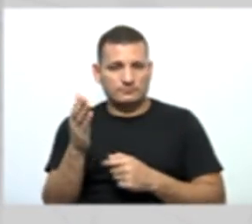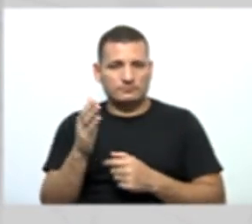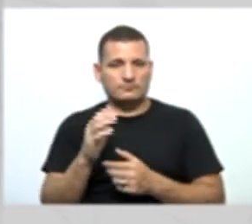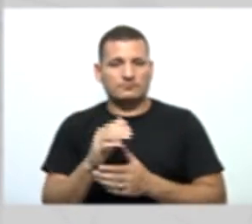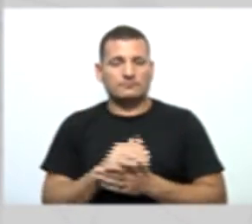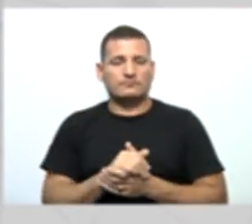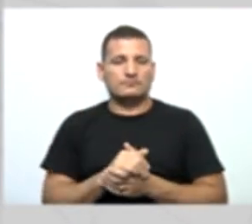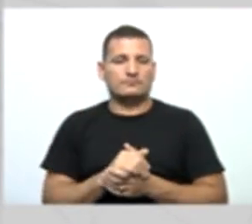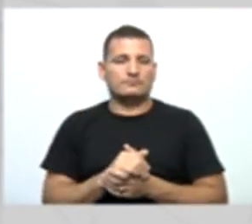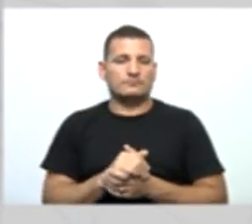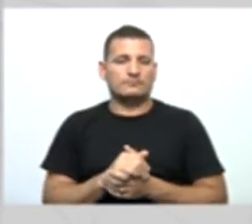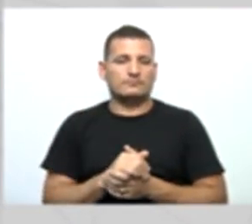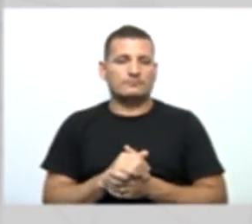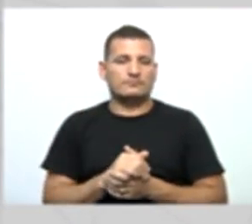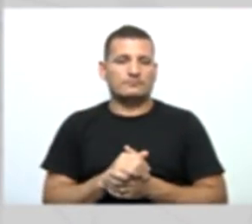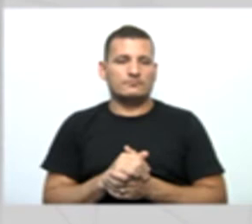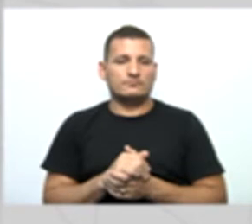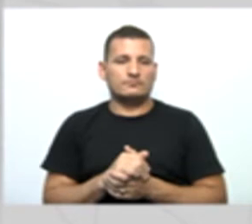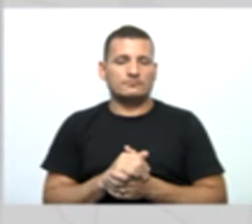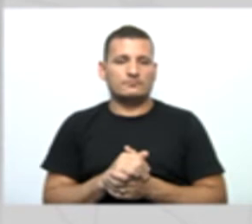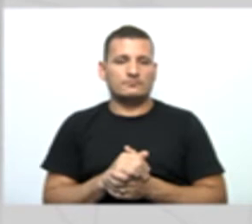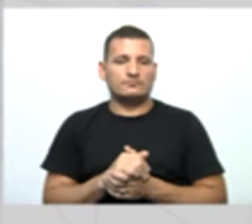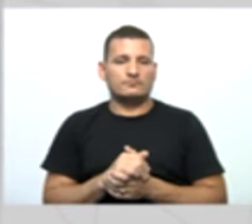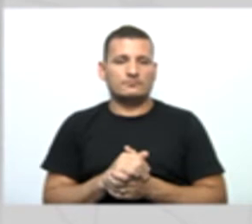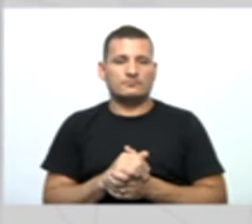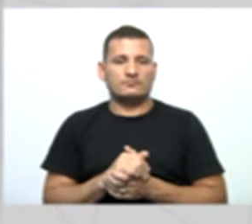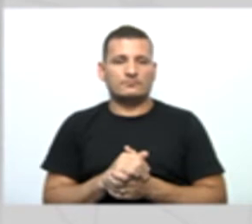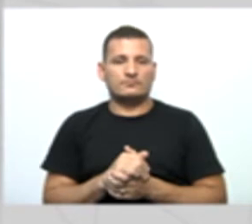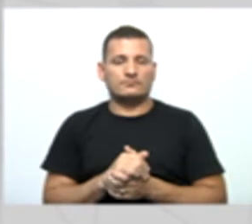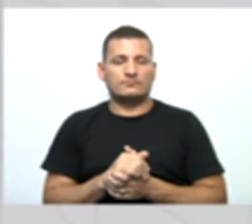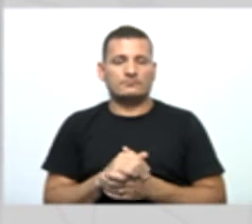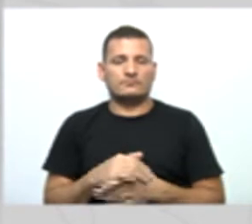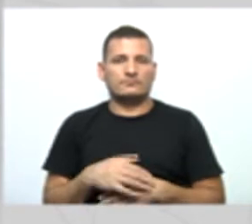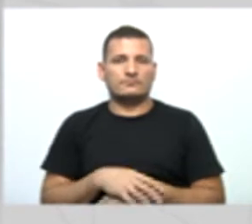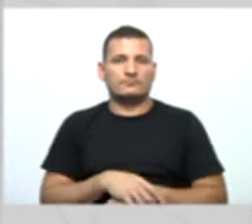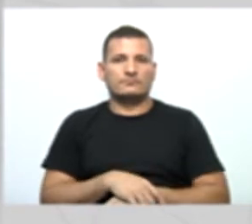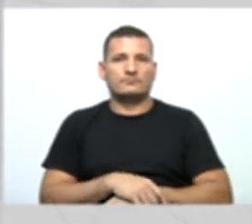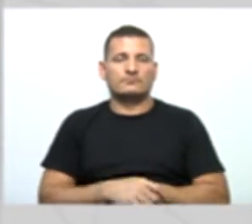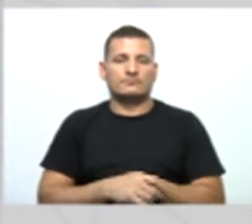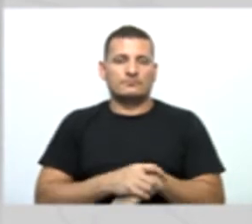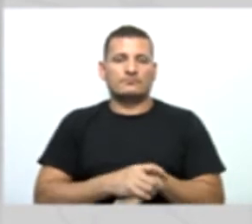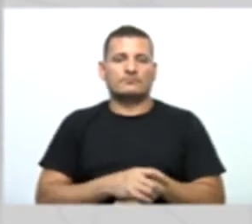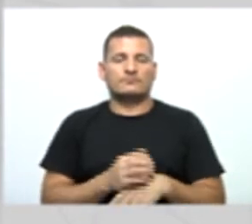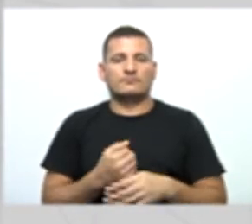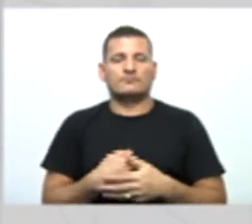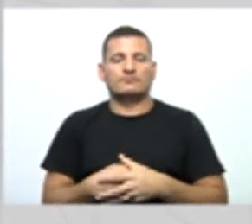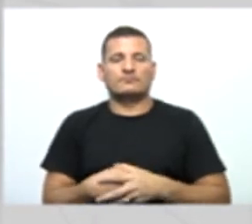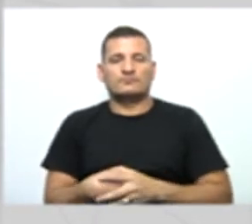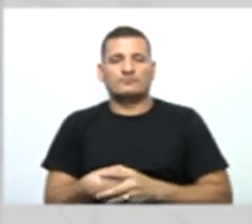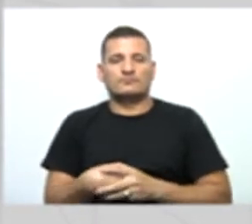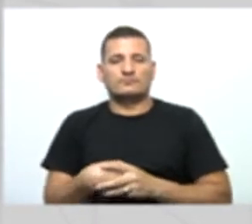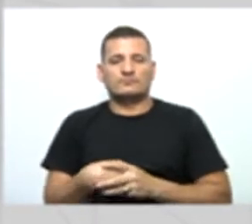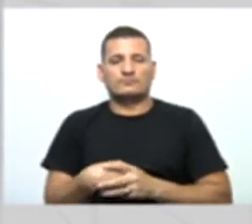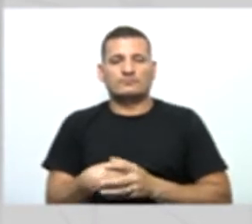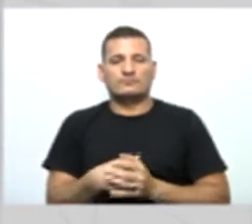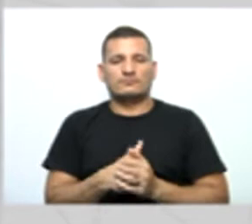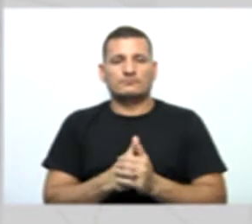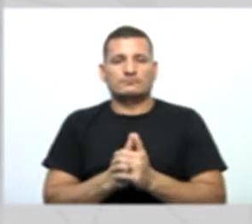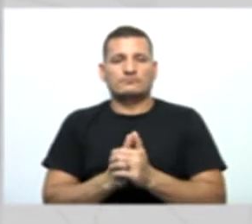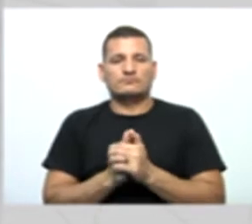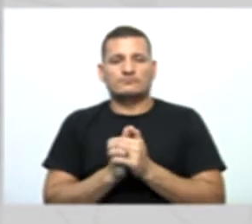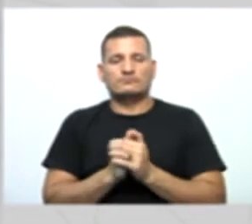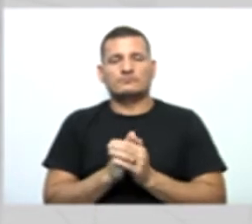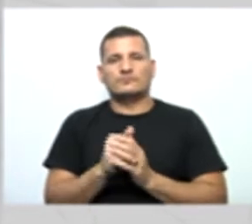a origem desse objeto através da nossa classe, ok? Vamos dizer que o nome desse primeiro cachorro vai ser Mike.